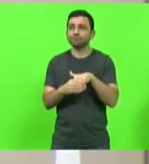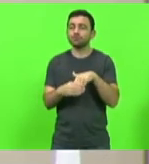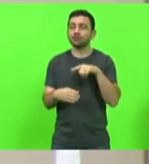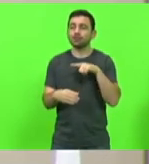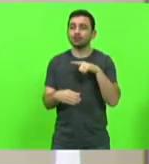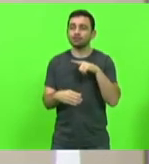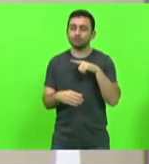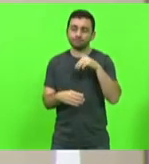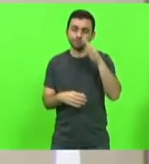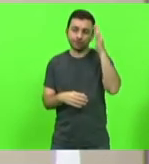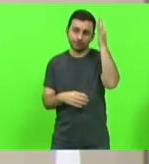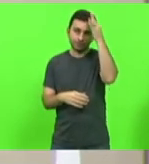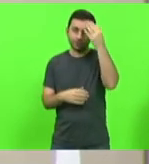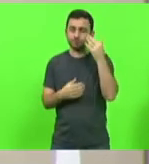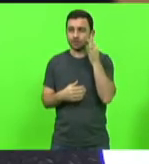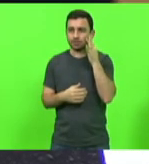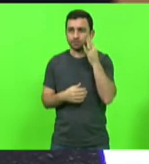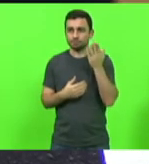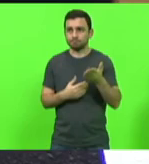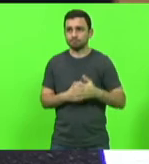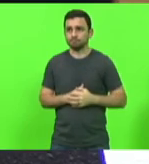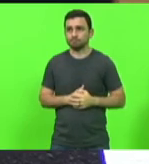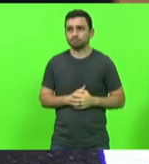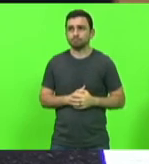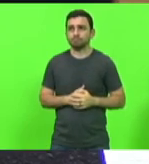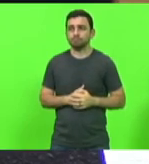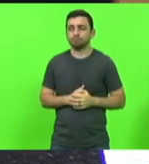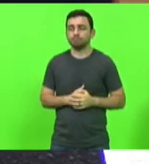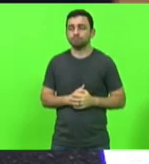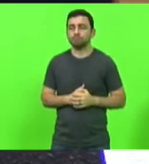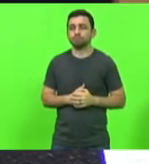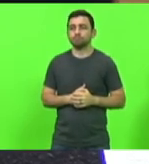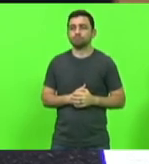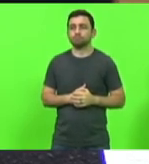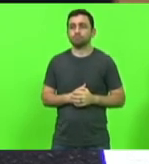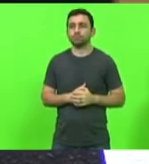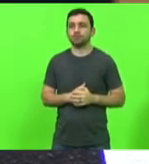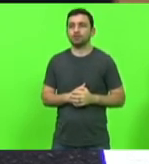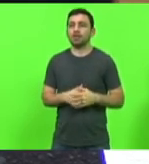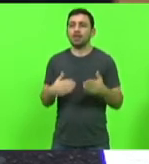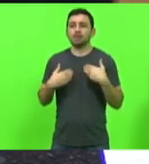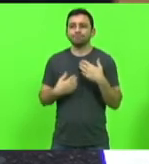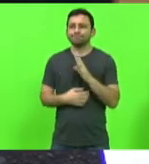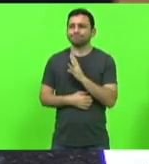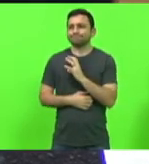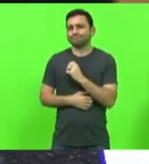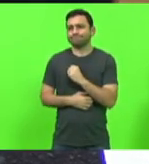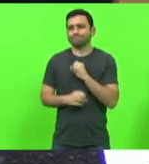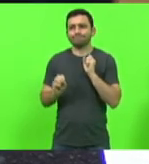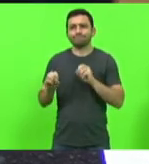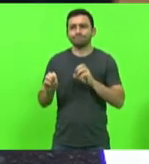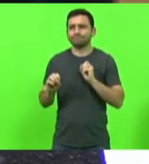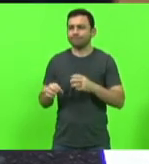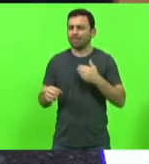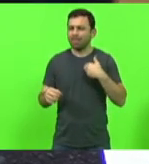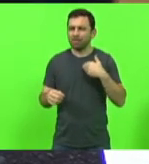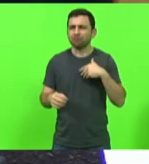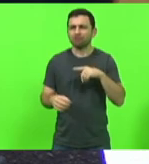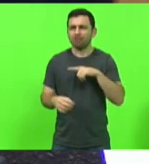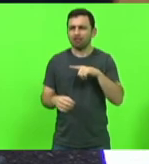da V. Exª. Obrigado, presidente. Eu sou um apaixonado pela educação, ministro palestras,